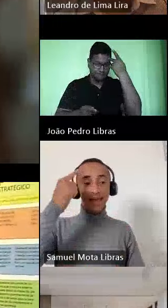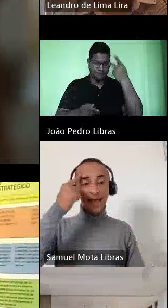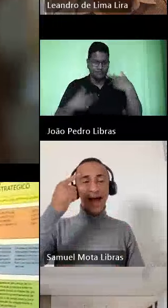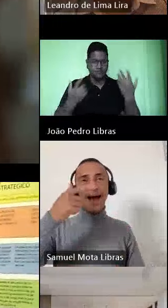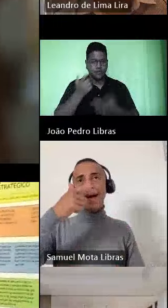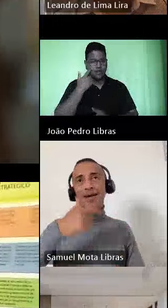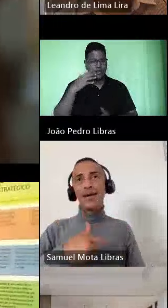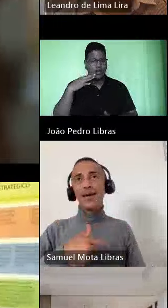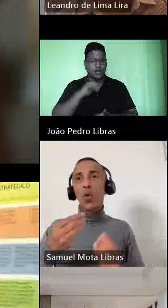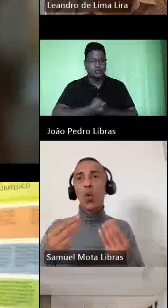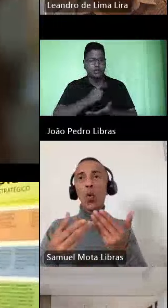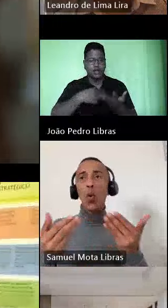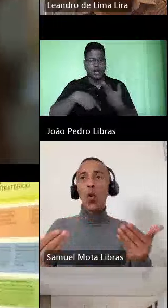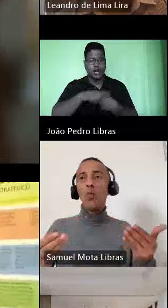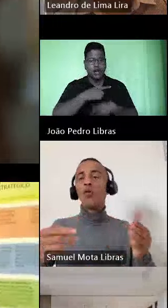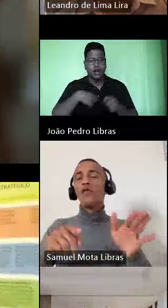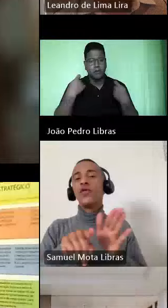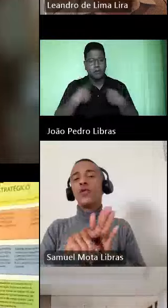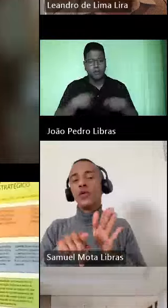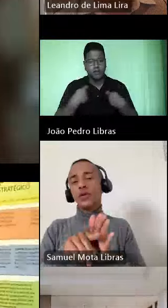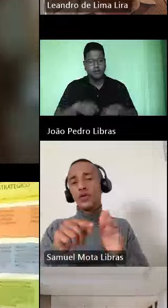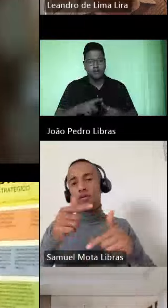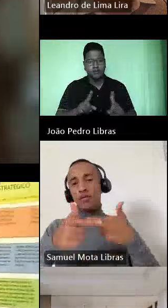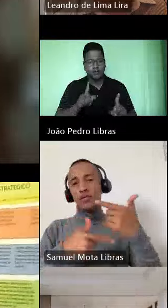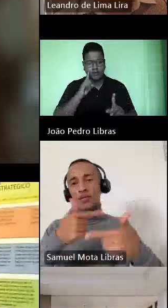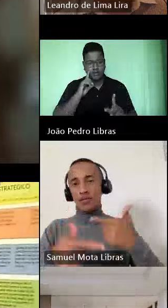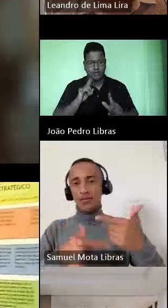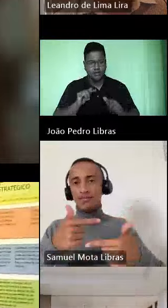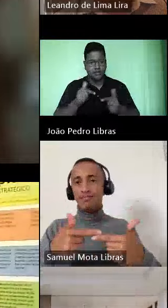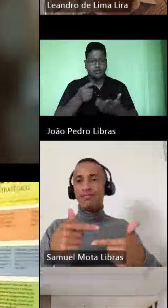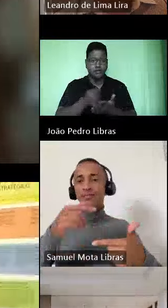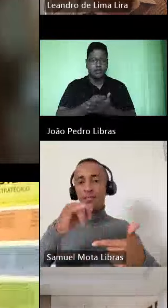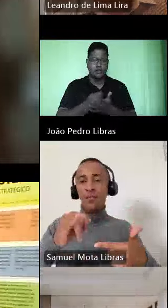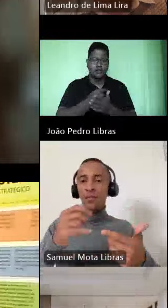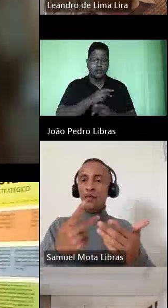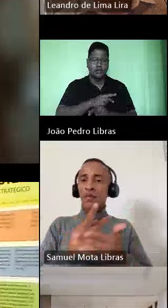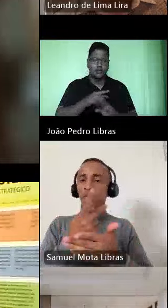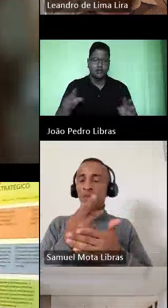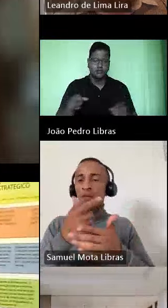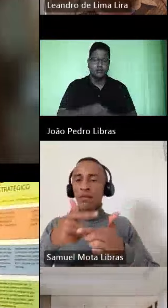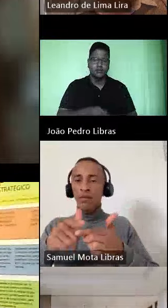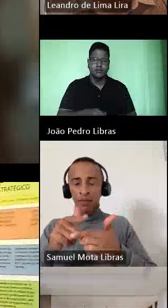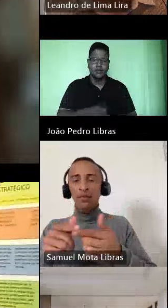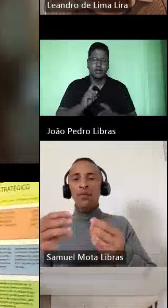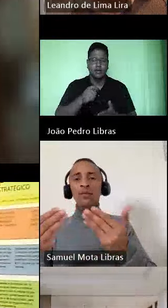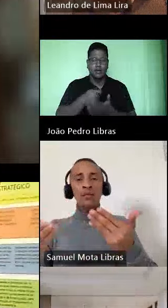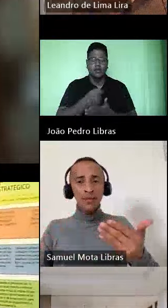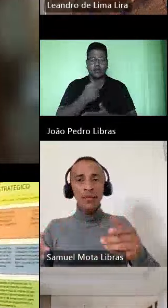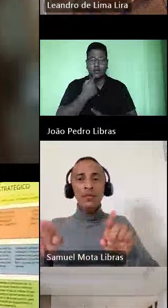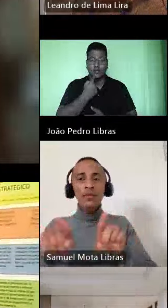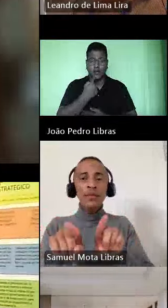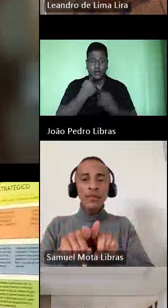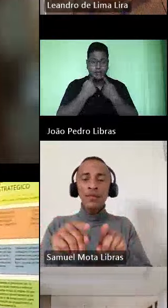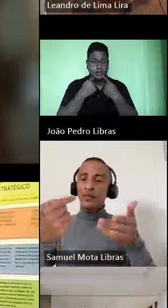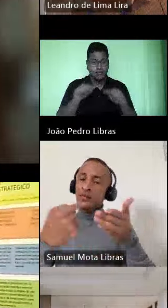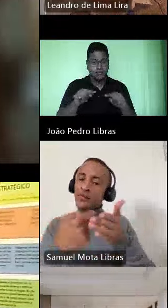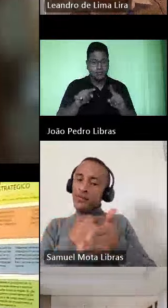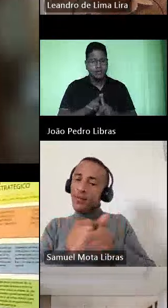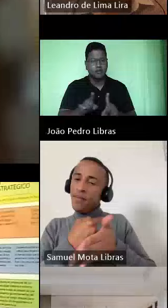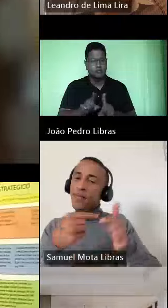adotar todas as medidas necessárias para encarar as consequências né para encarar alum questionamento e eventualmente